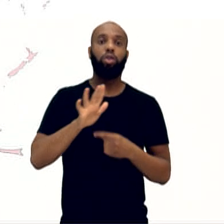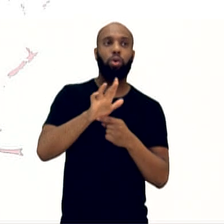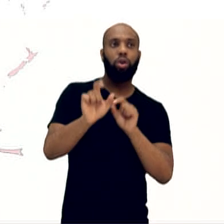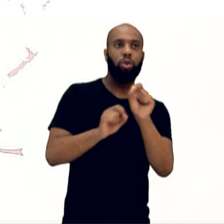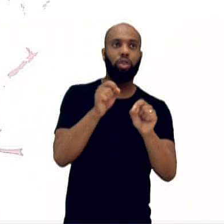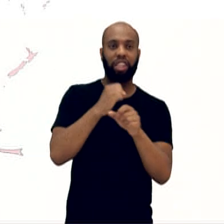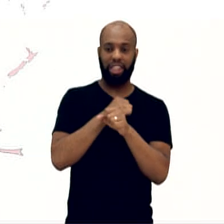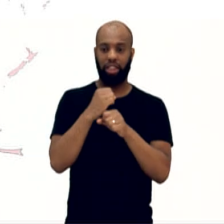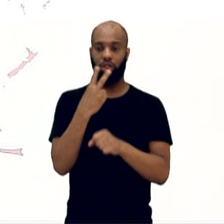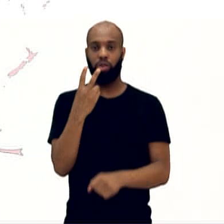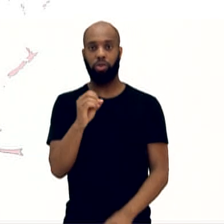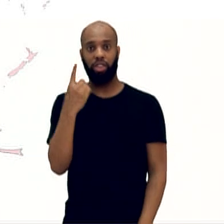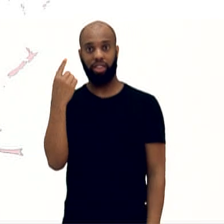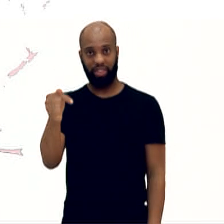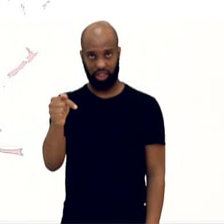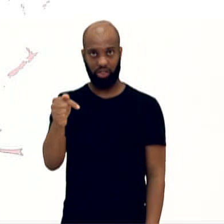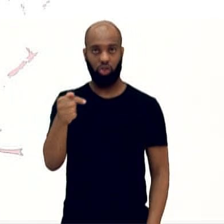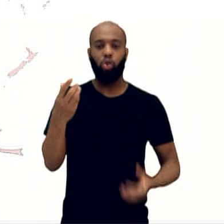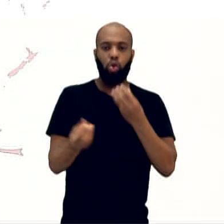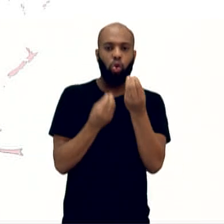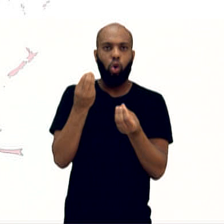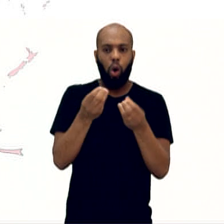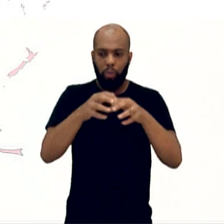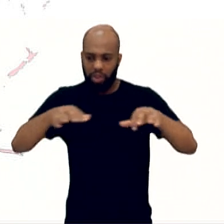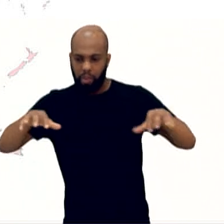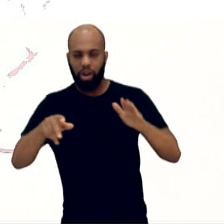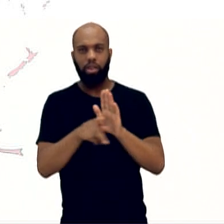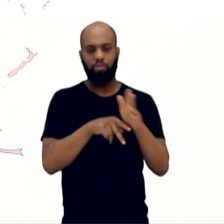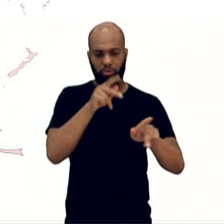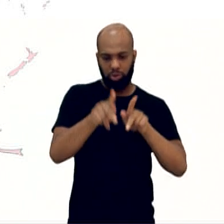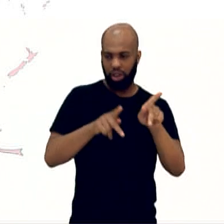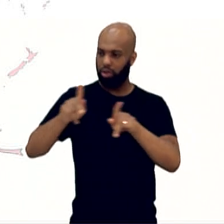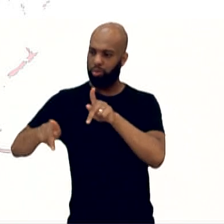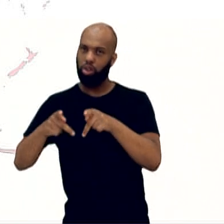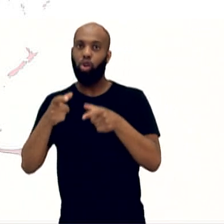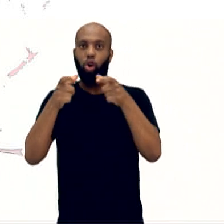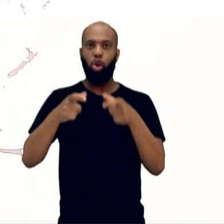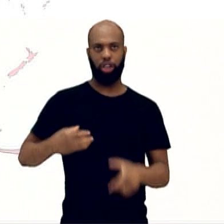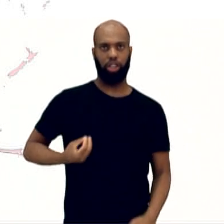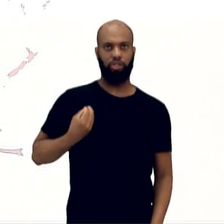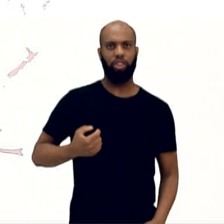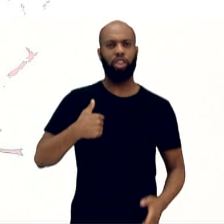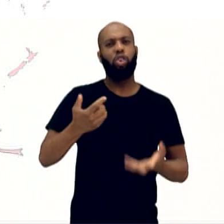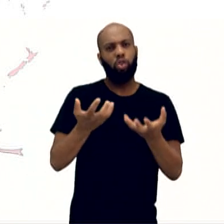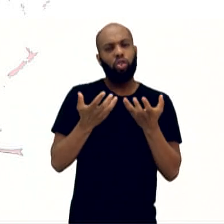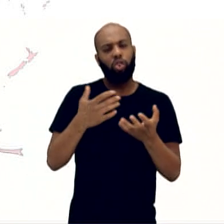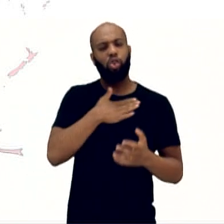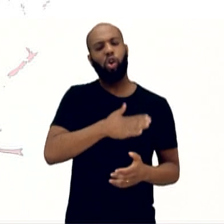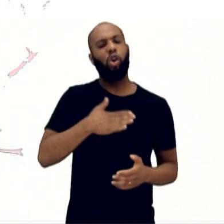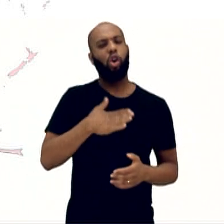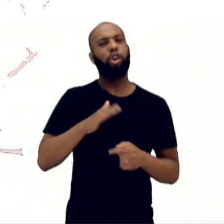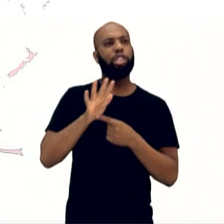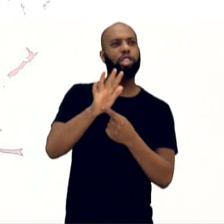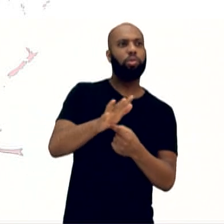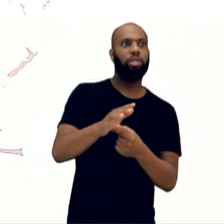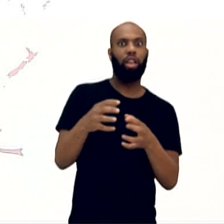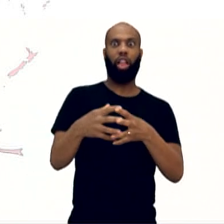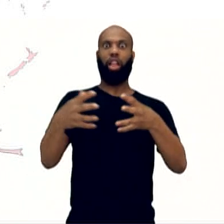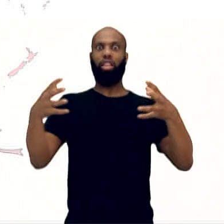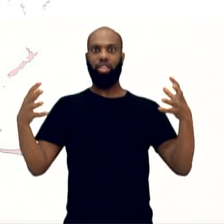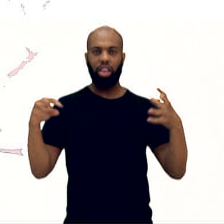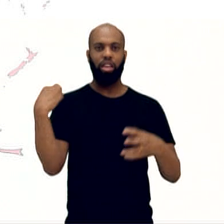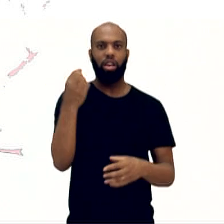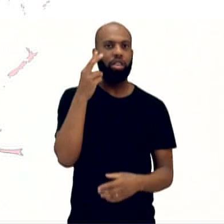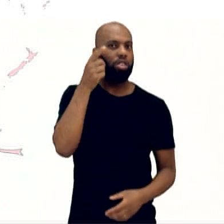em 2017. Neste mapa aqui eu gosto bastante de trabalhar com a anamorfose, né, que é esse exagero, para que a